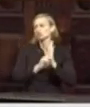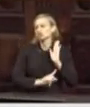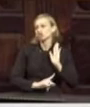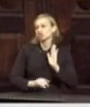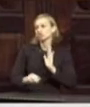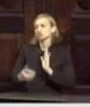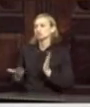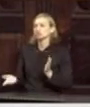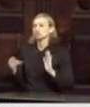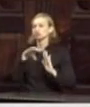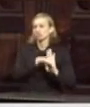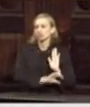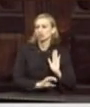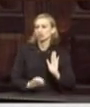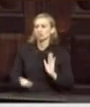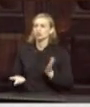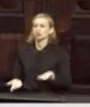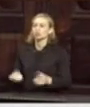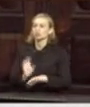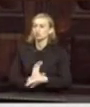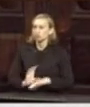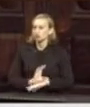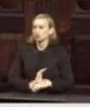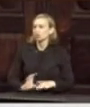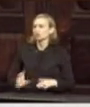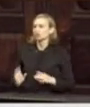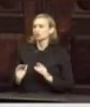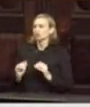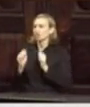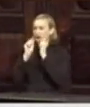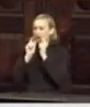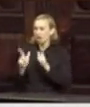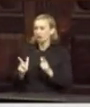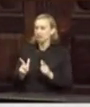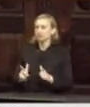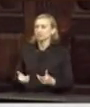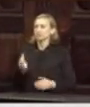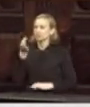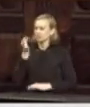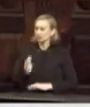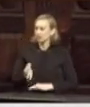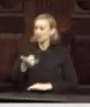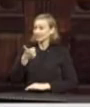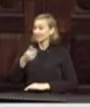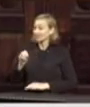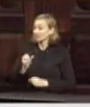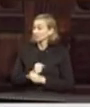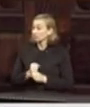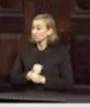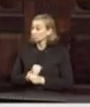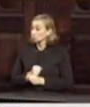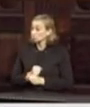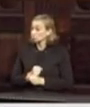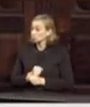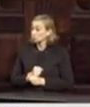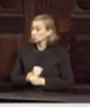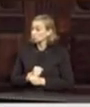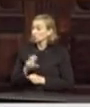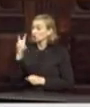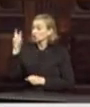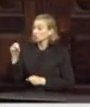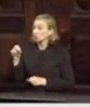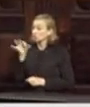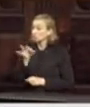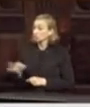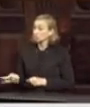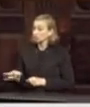constitucional nessa casa para que fosse garantido durante 10 anos que